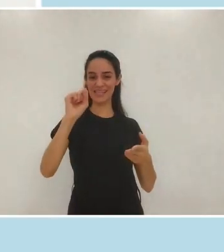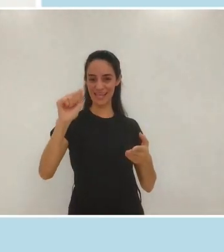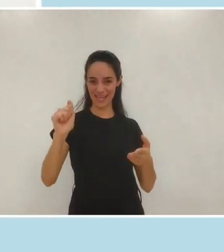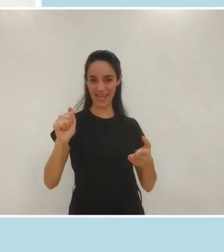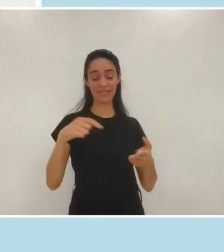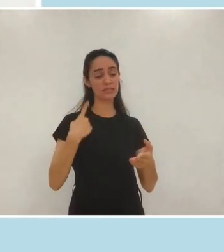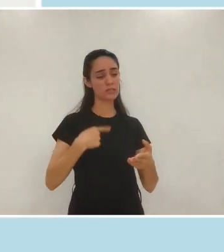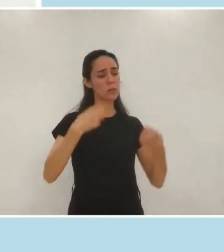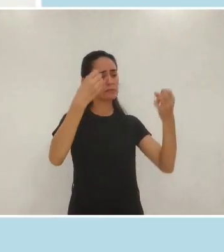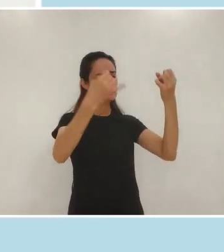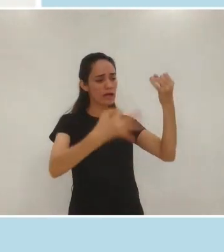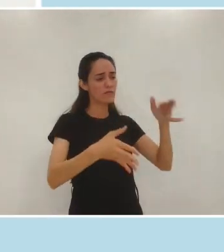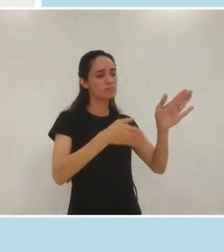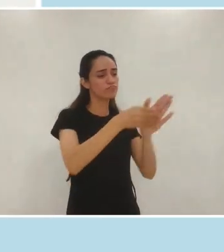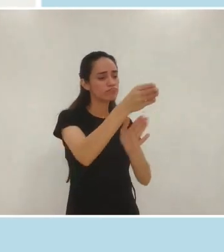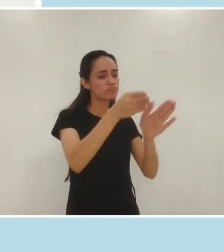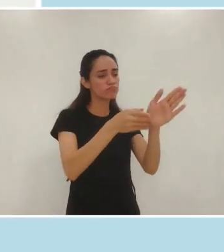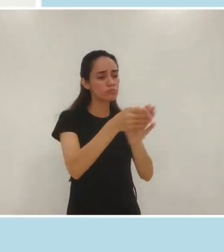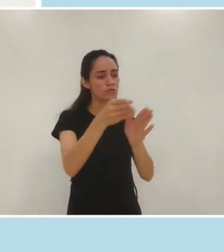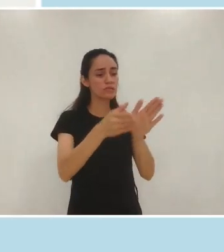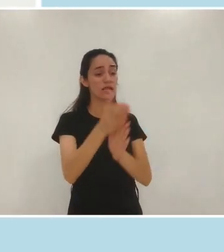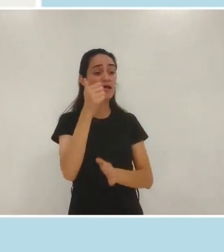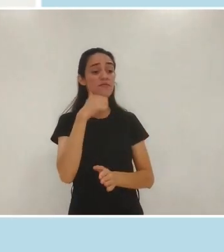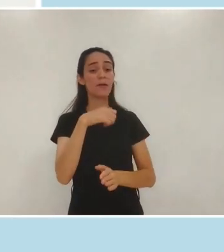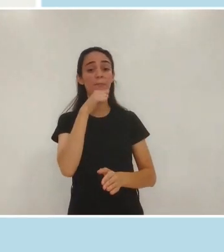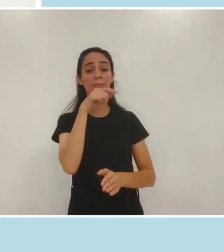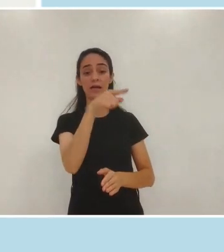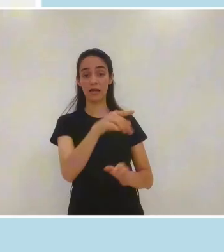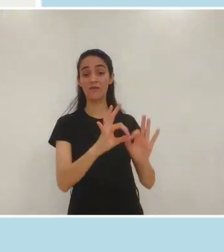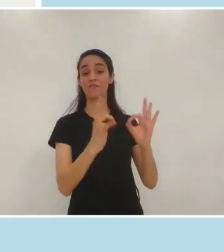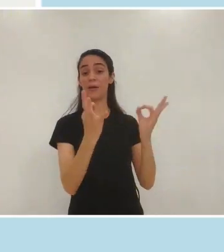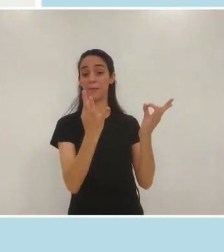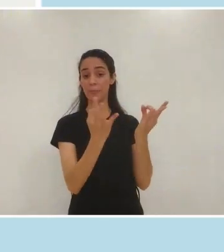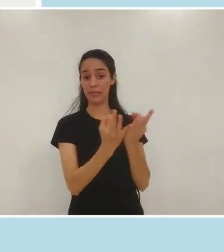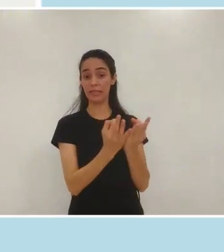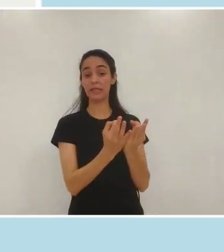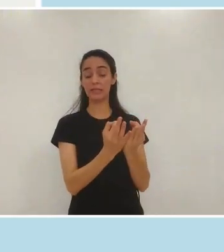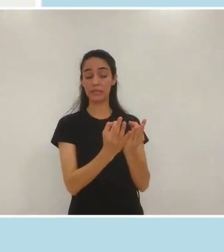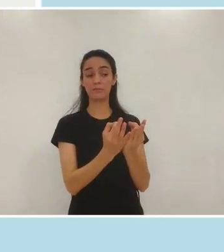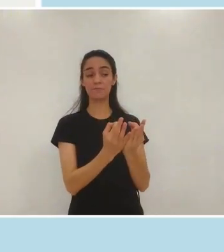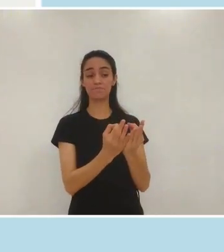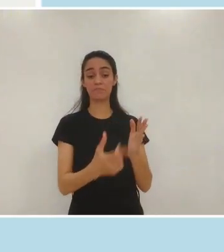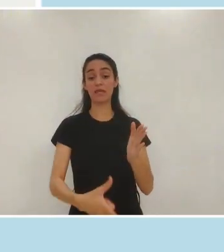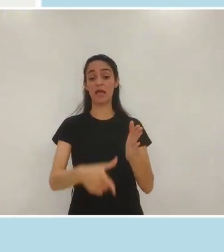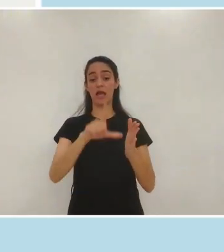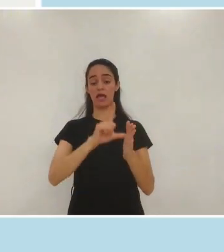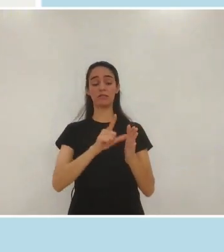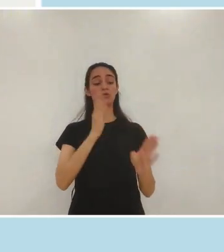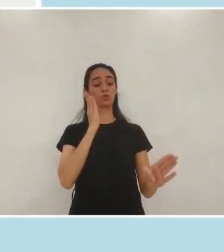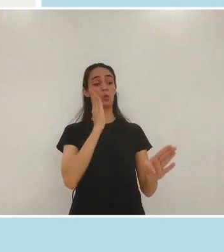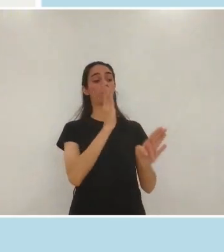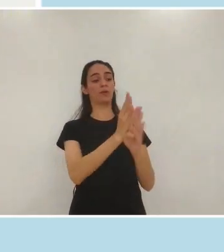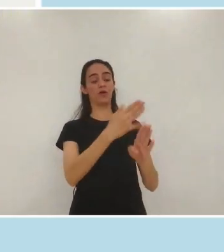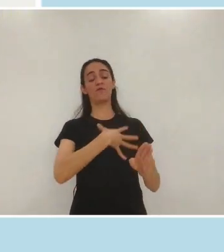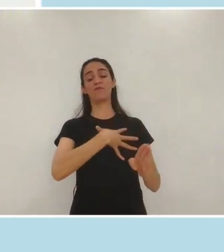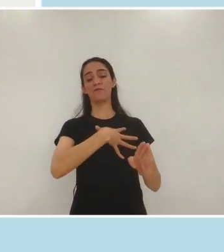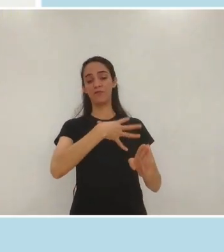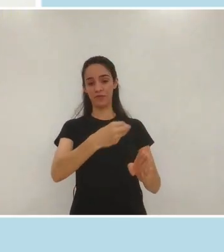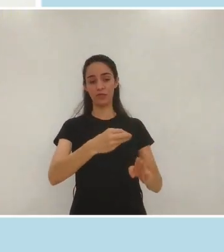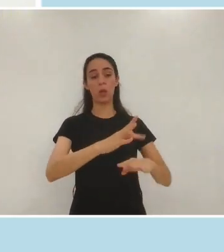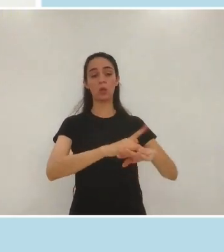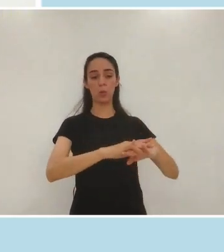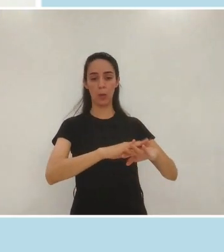as mães com as crianças cujo diagnóstico também era de doenças raras, dentre autismo e síndrome de Down